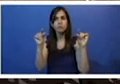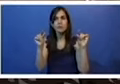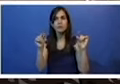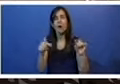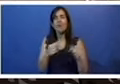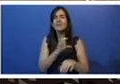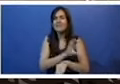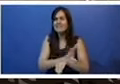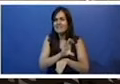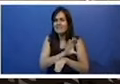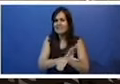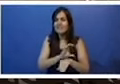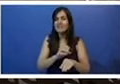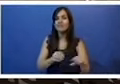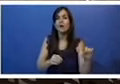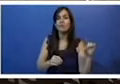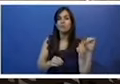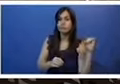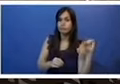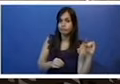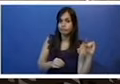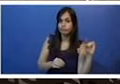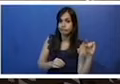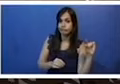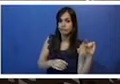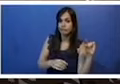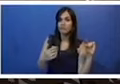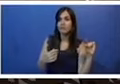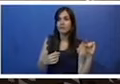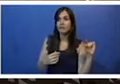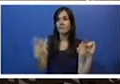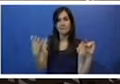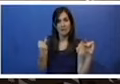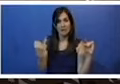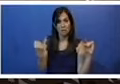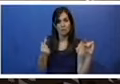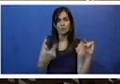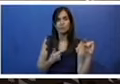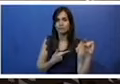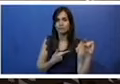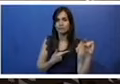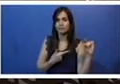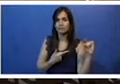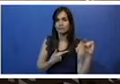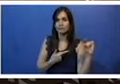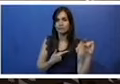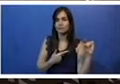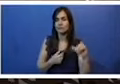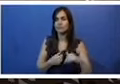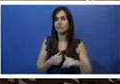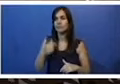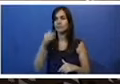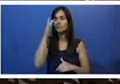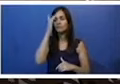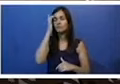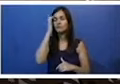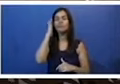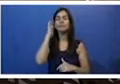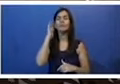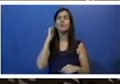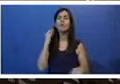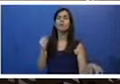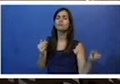cinza que aqui no meu material ele vai ser representado pela cor branca tá material ângulo traz a cor branca para nós